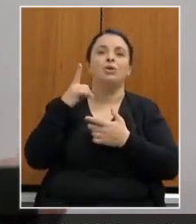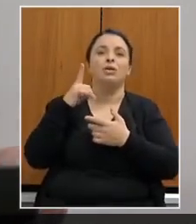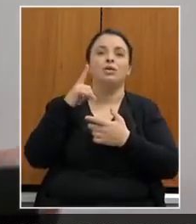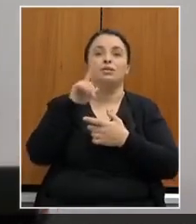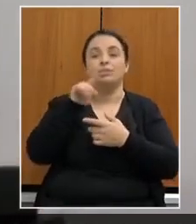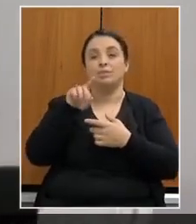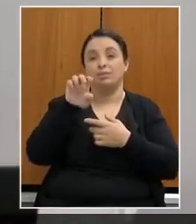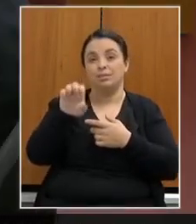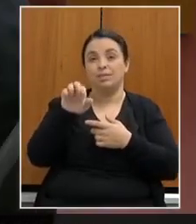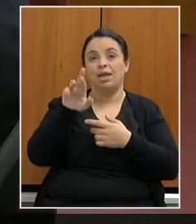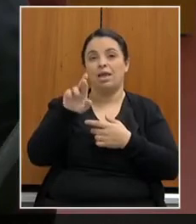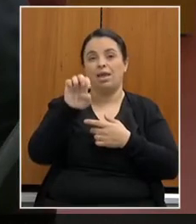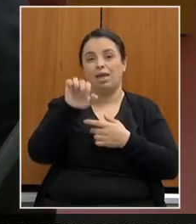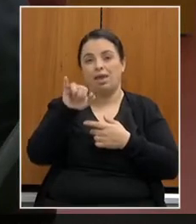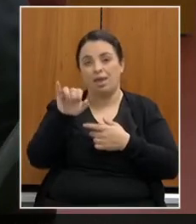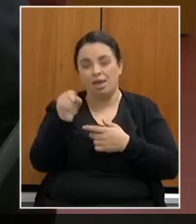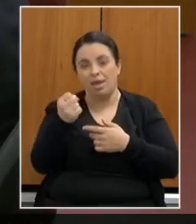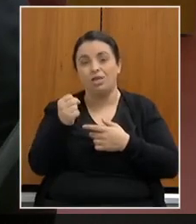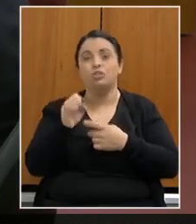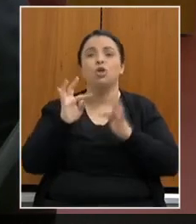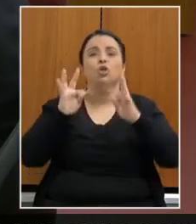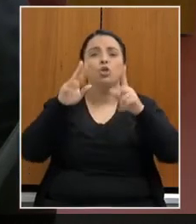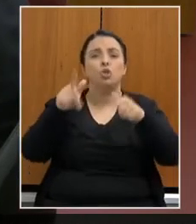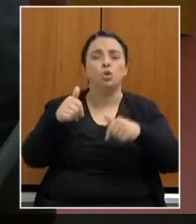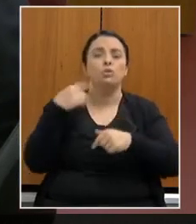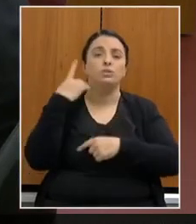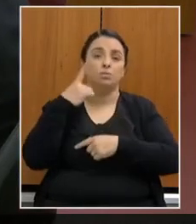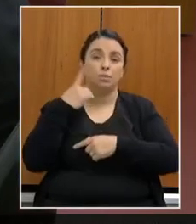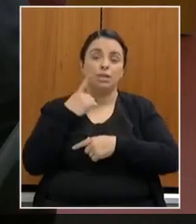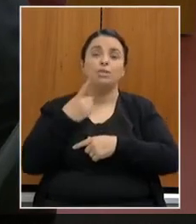aos deputados que todos aqui participaram